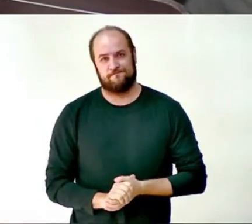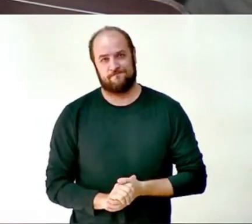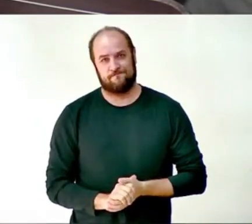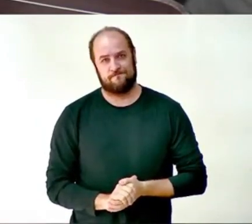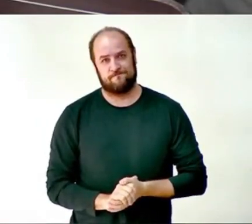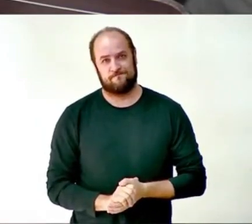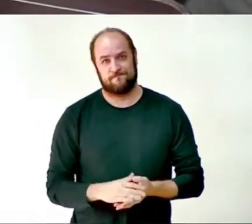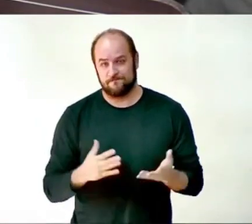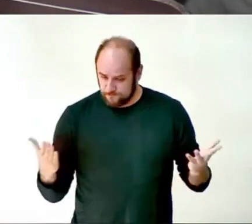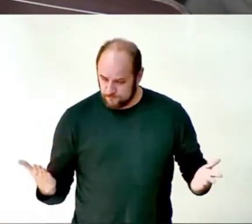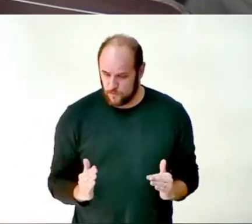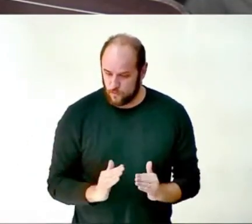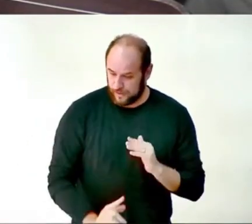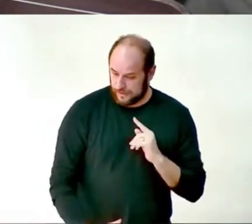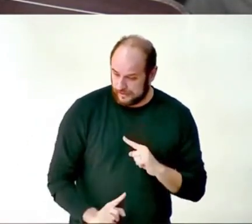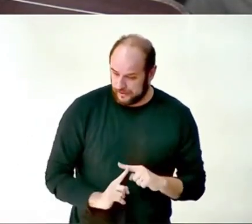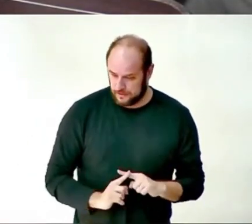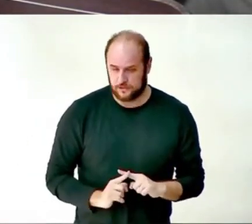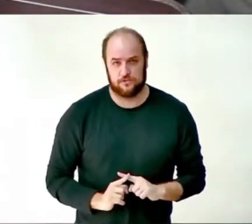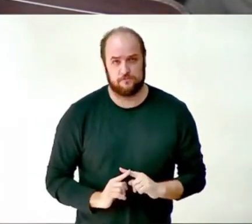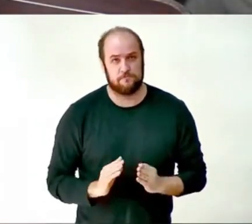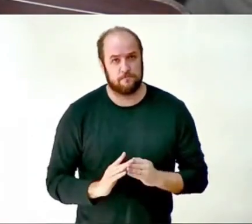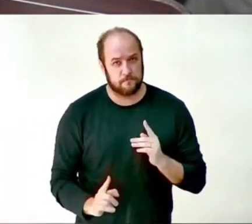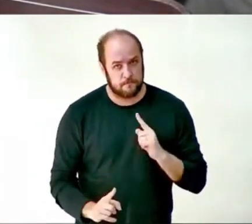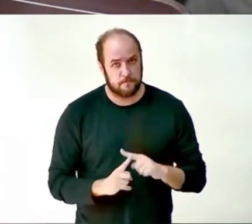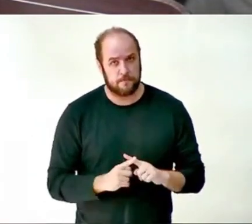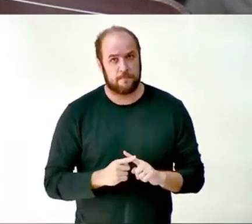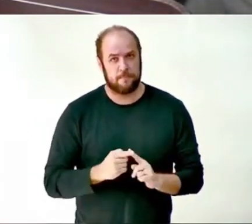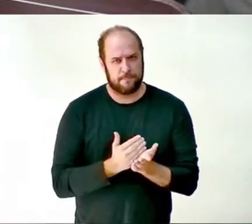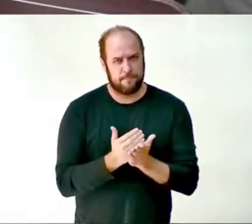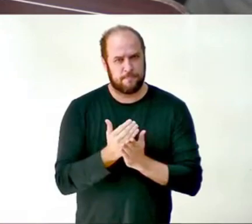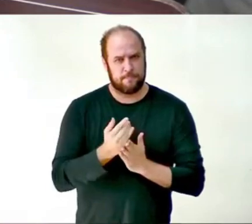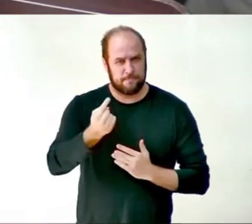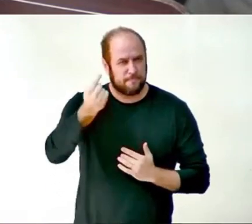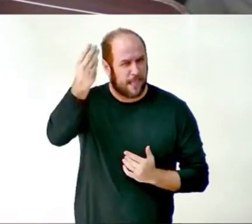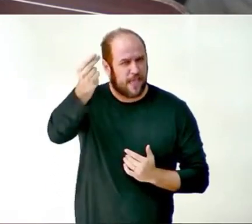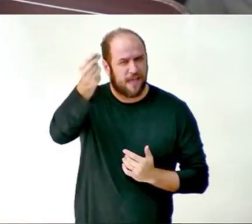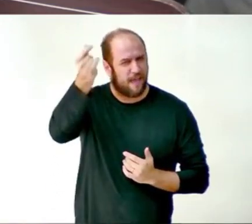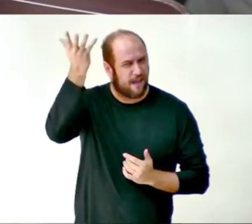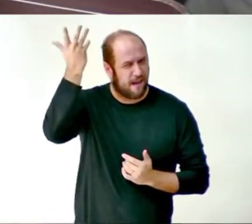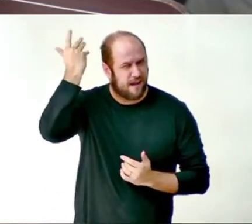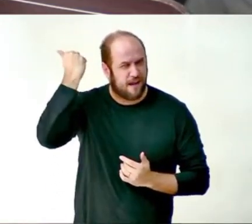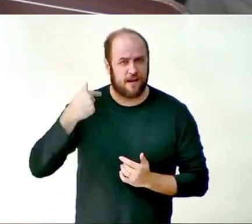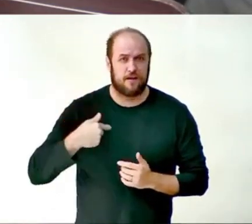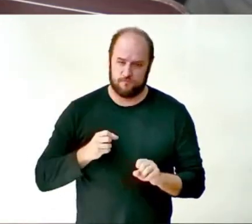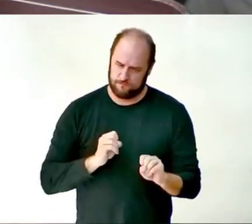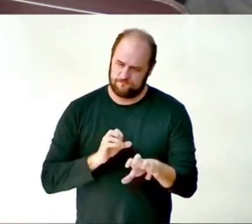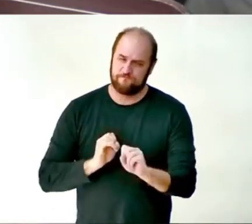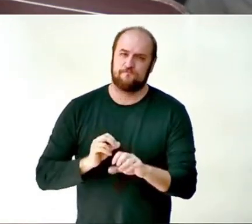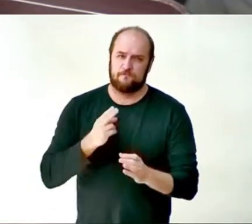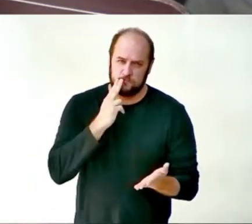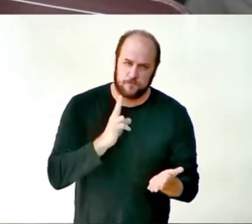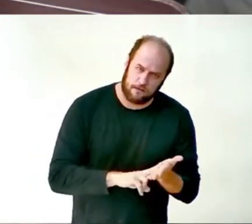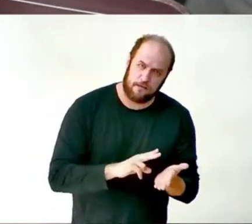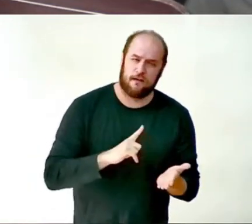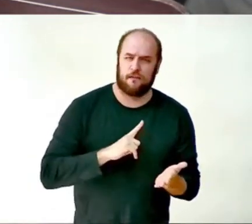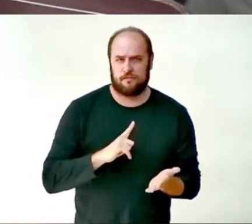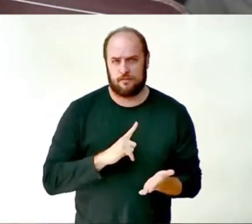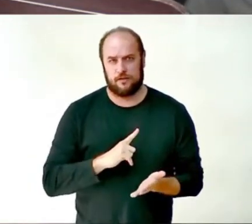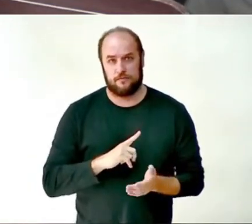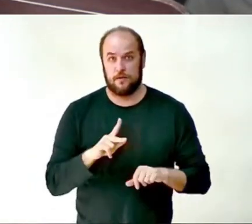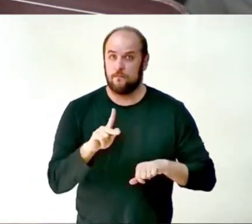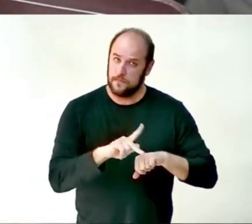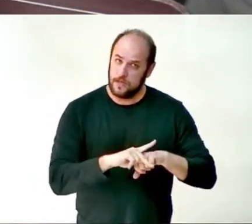Bom, quando a igreja cristã foi iniciada, então nós tivemos muitas instruções, muitas cartas, dentre elas